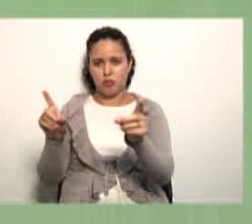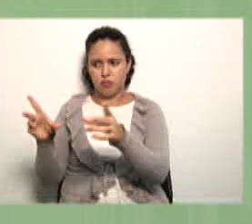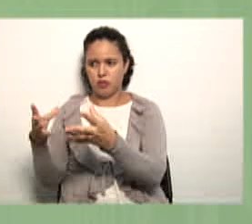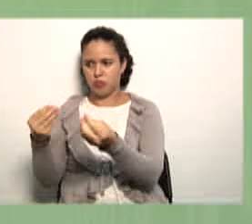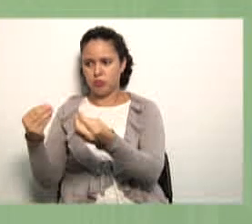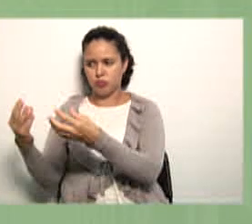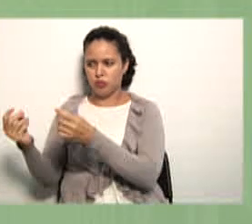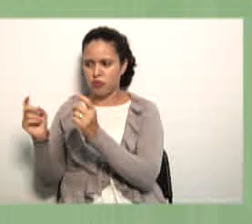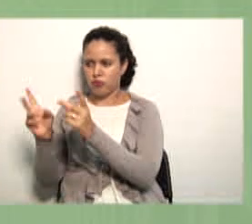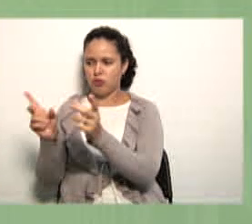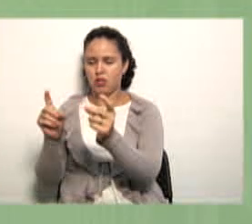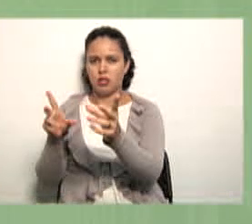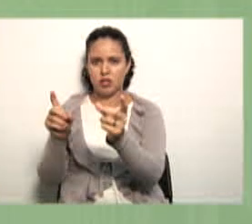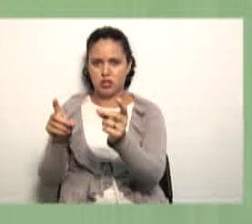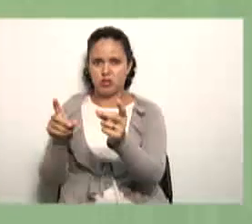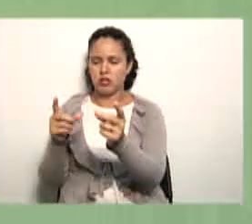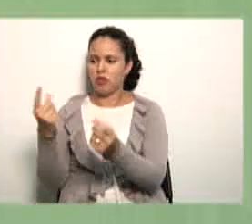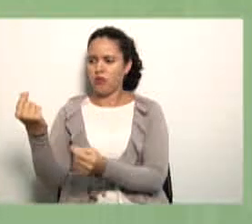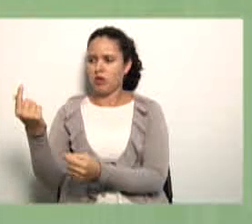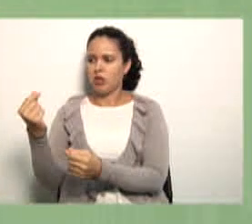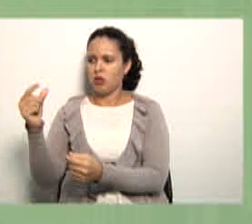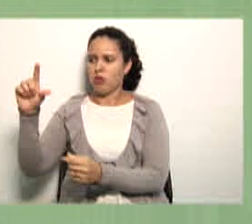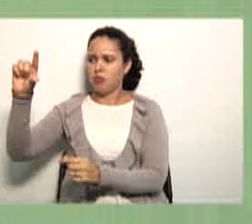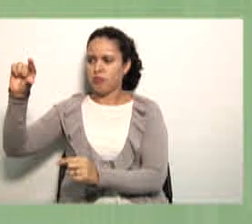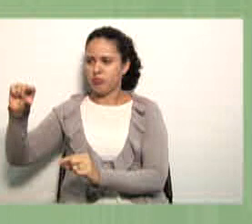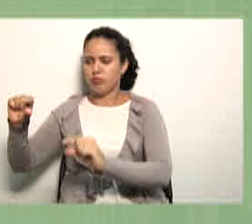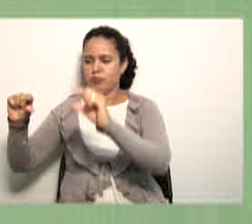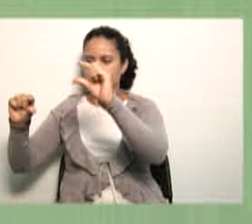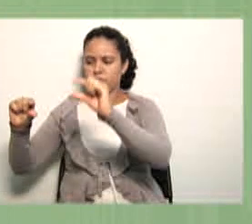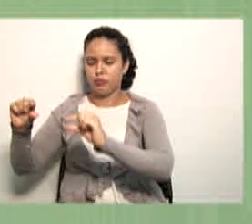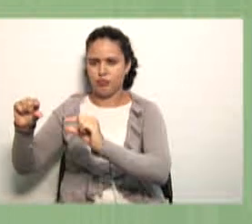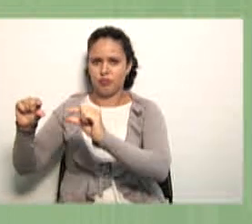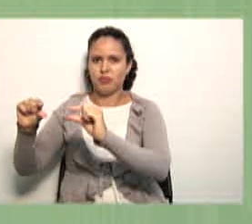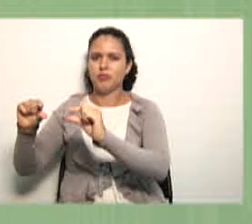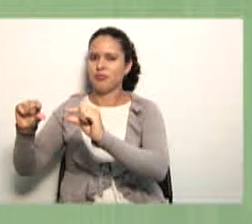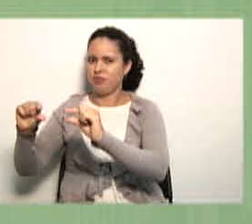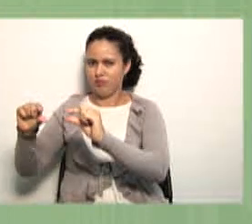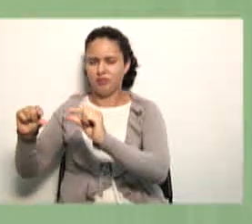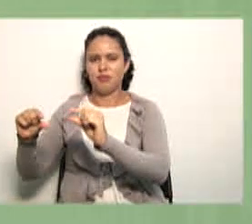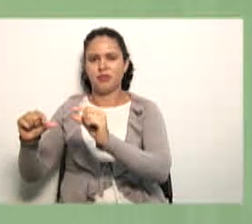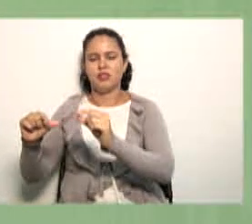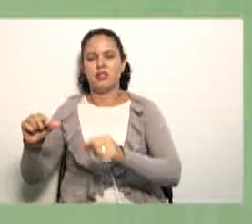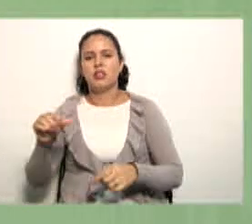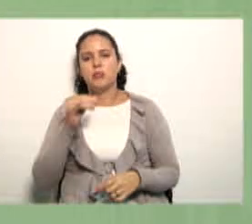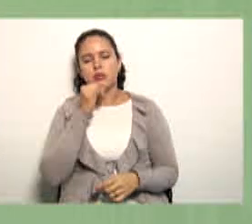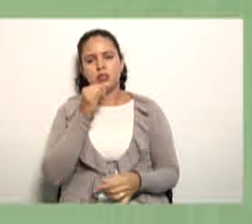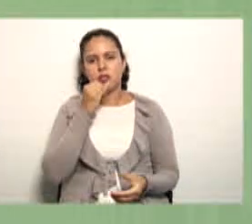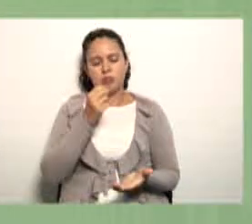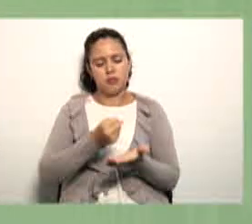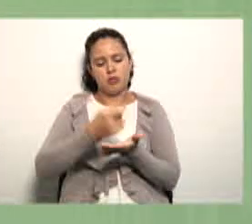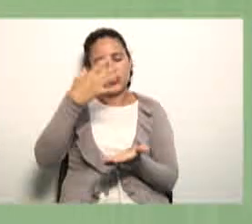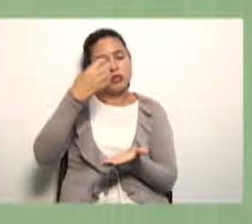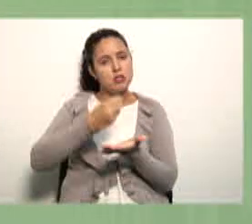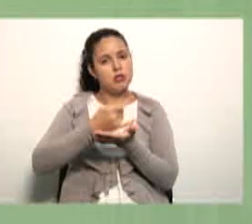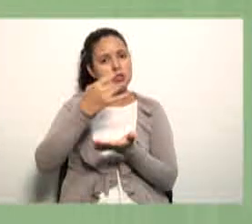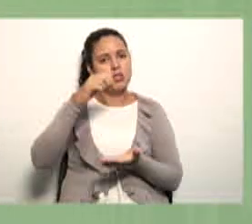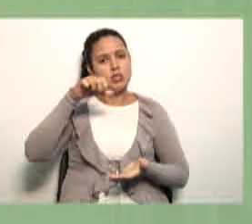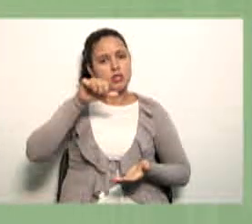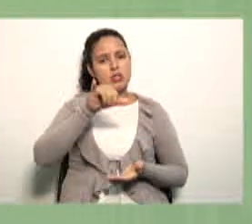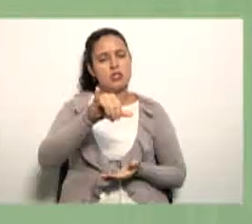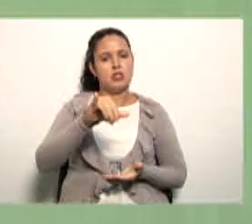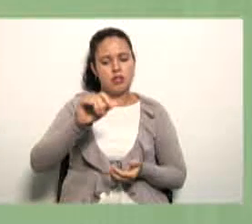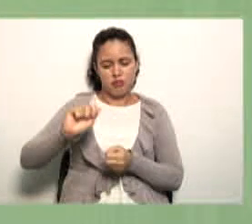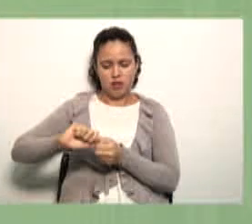dos bens. Imagine, por exemplo, o mesmo exemplo do trigo. Se a gente não pudesse comercializar com outros países, a gente tivesse que produzir aqui no Brasil, como a